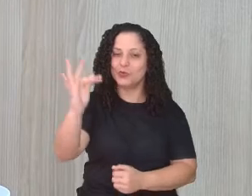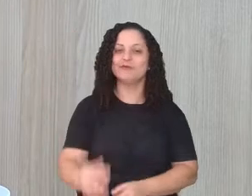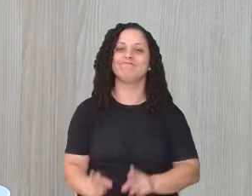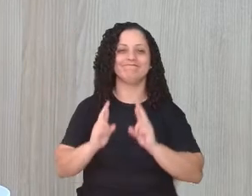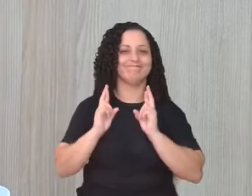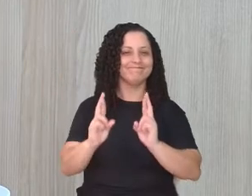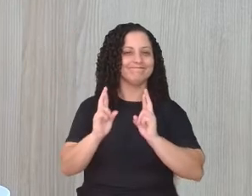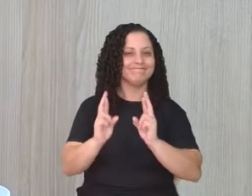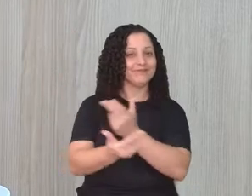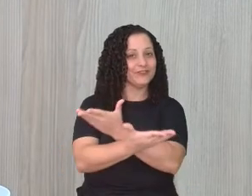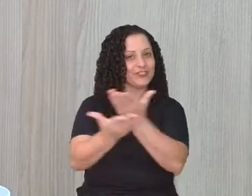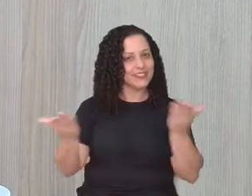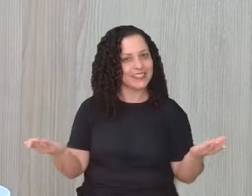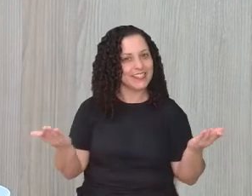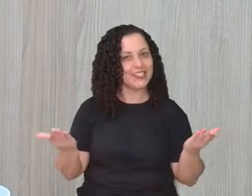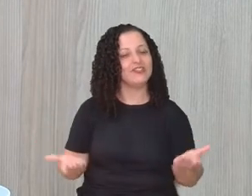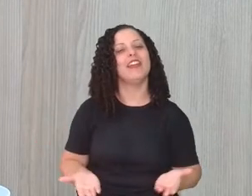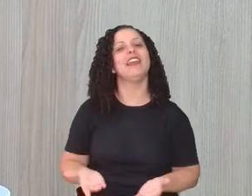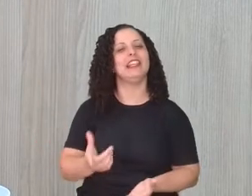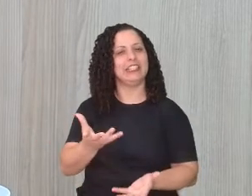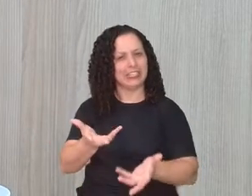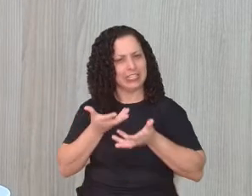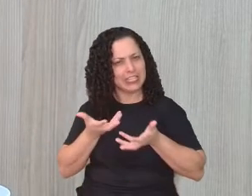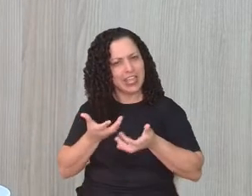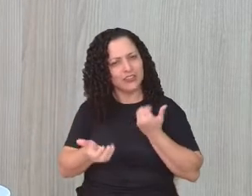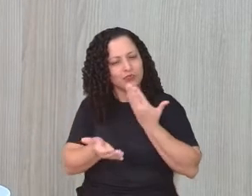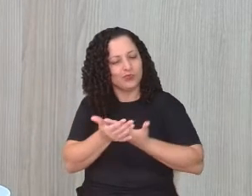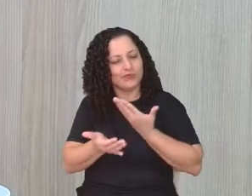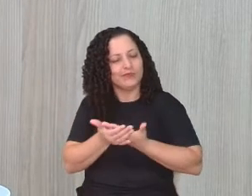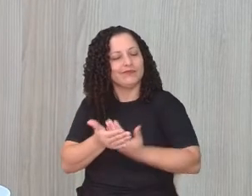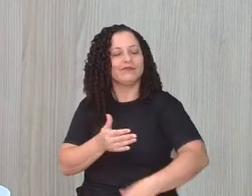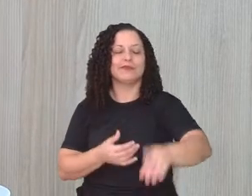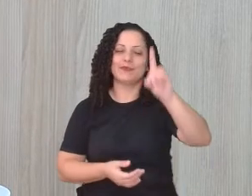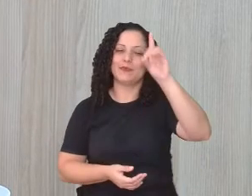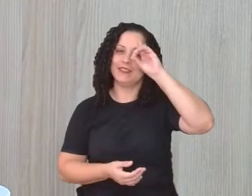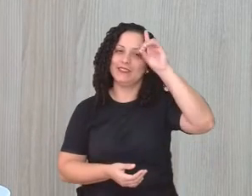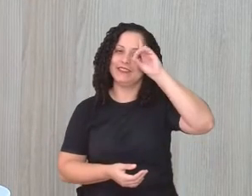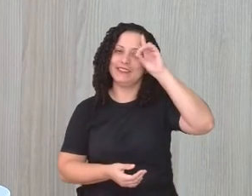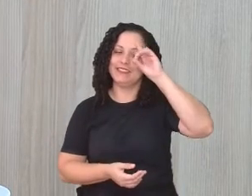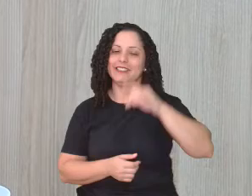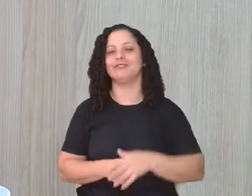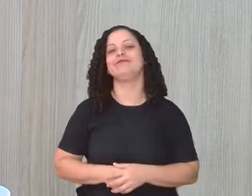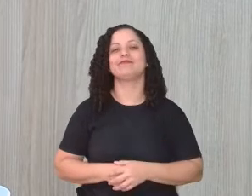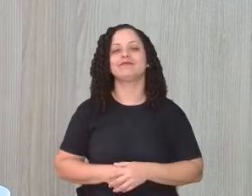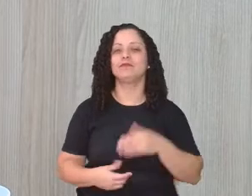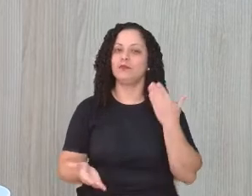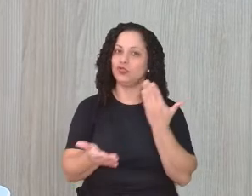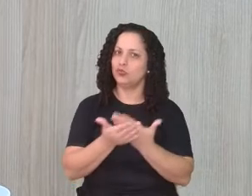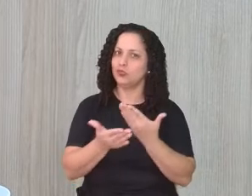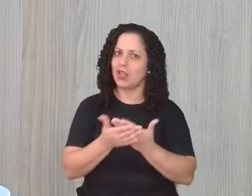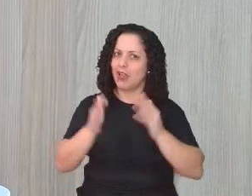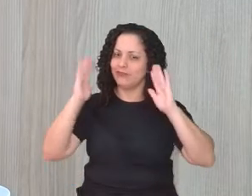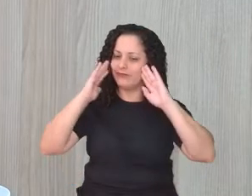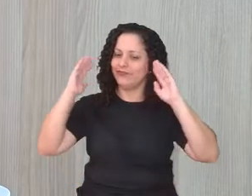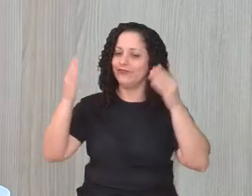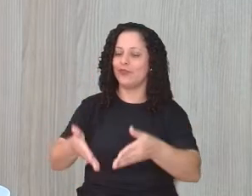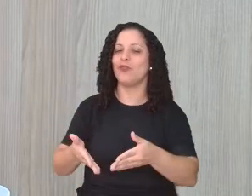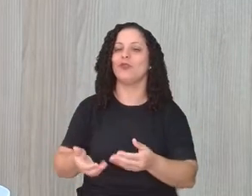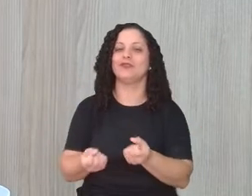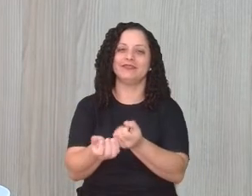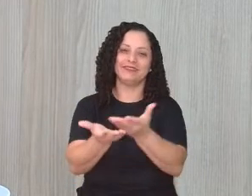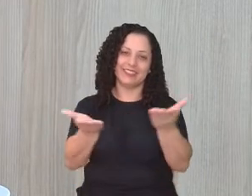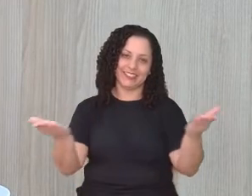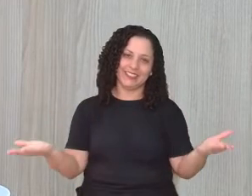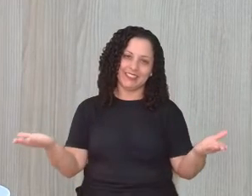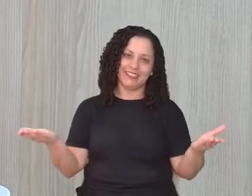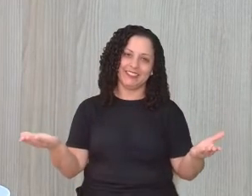vocês para aqueles que estão construindo, né, a cada dia o seu futuro. E estudar, né, e estar aí, olha,